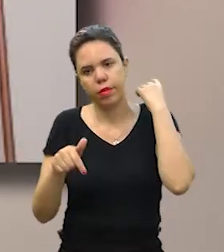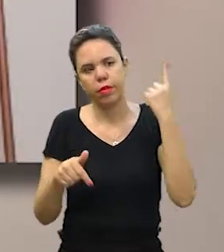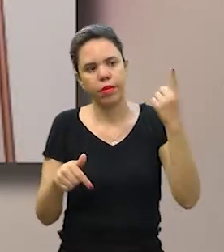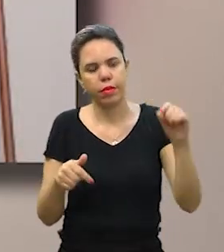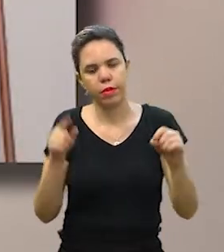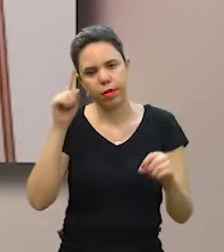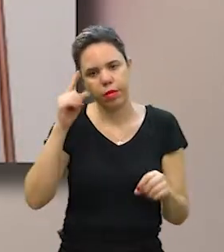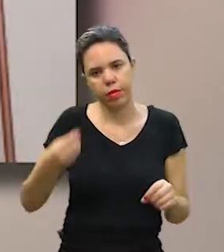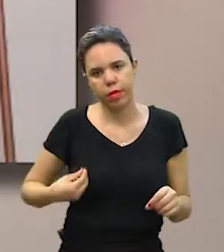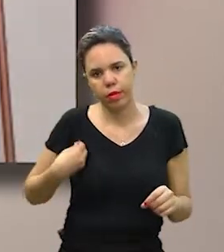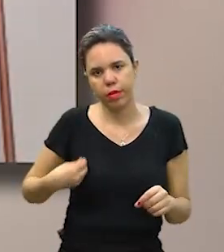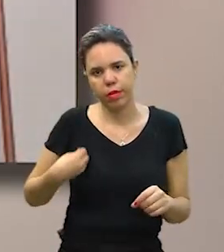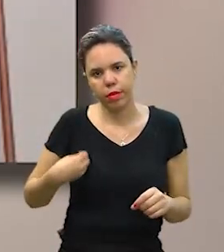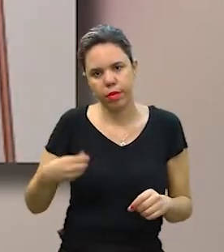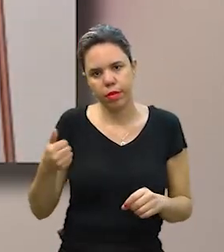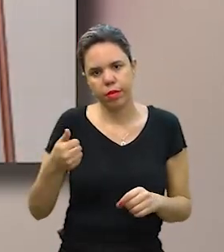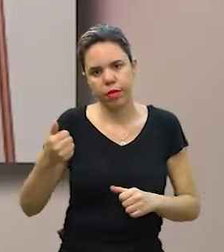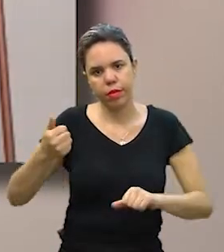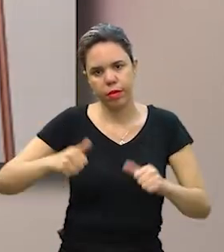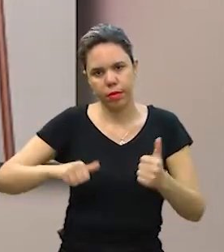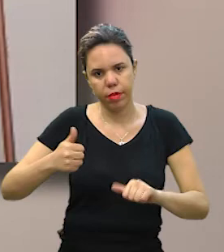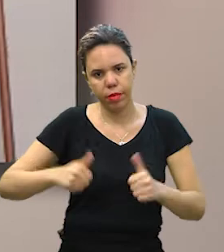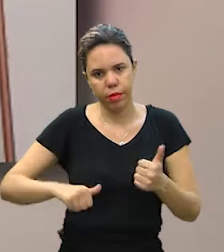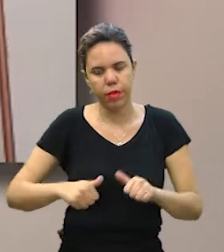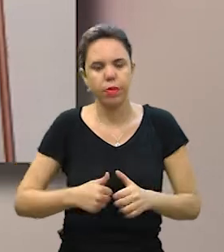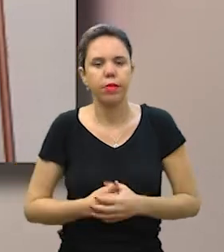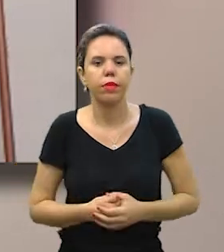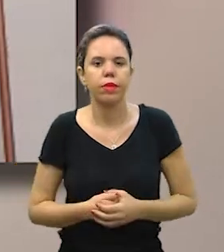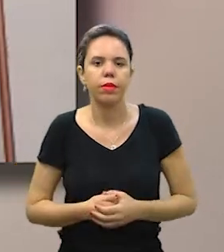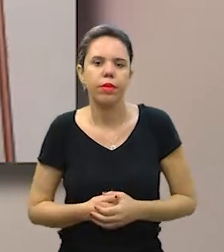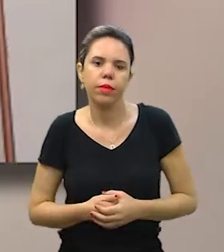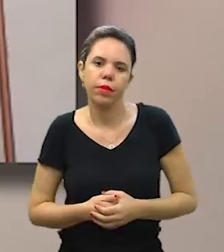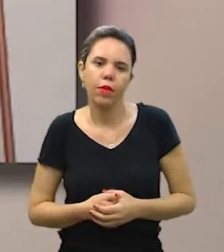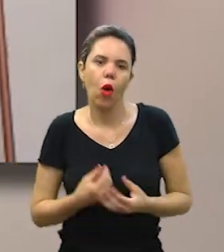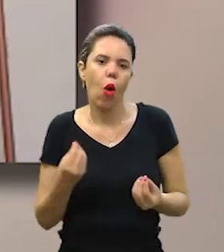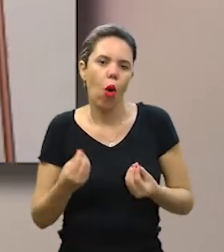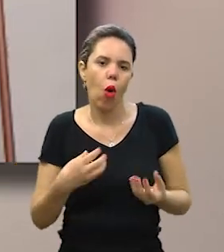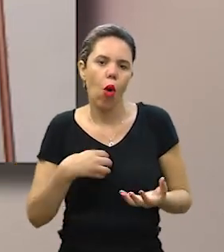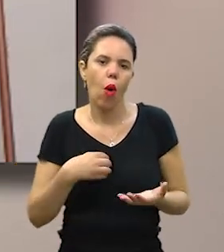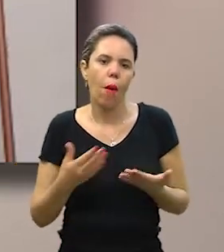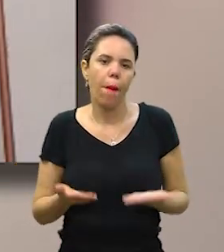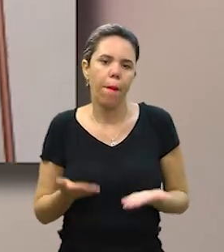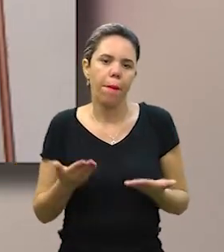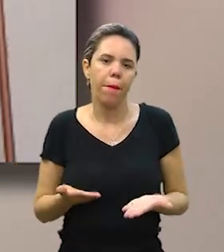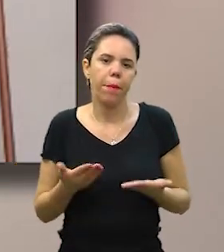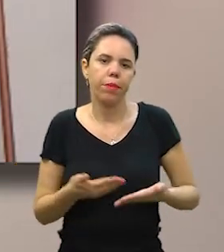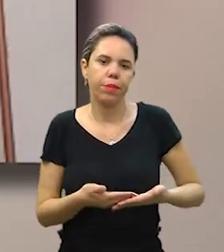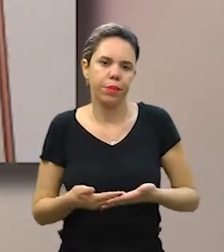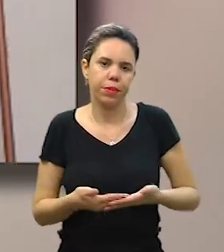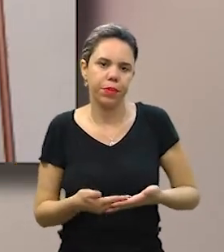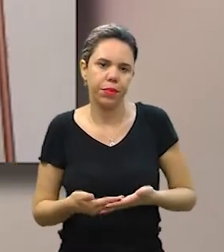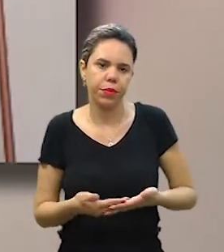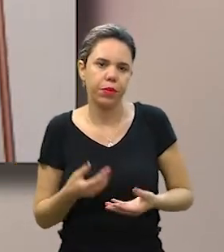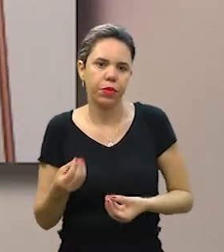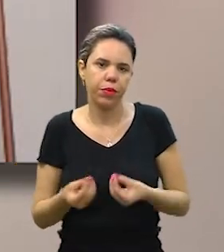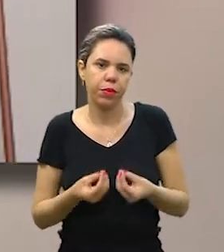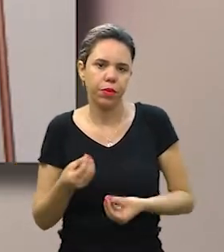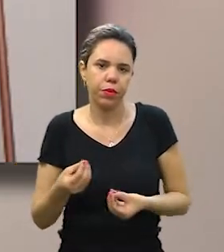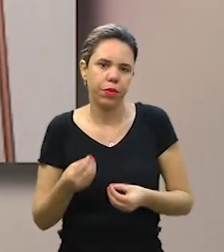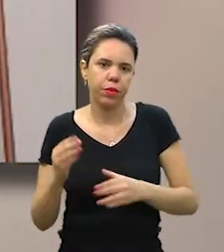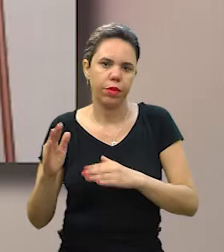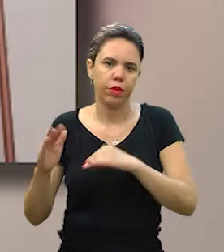10 dias de vida para a primeira avaliação, ver como está o ganho de peso desse bebê, como que